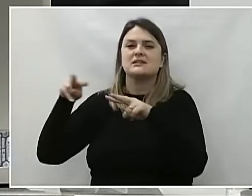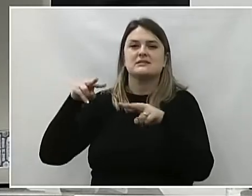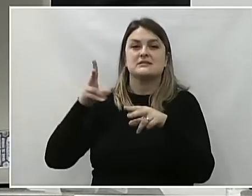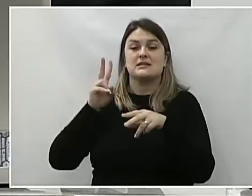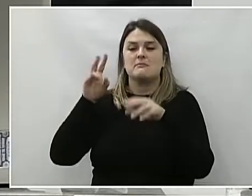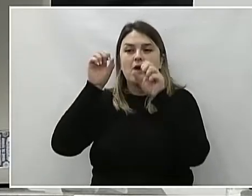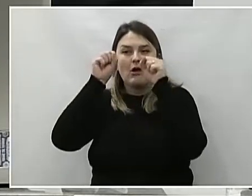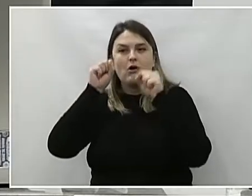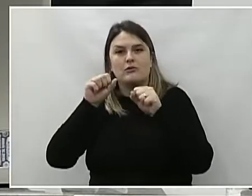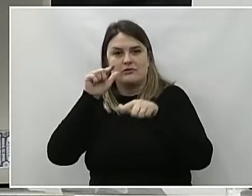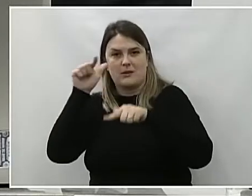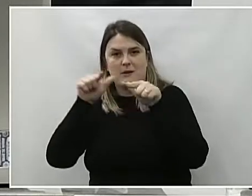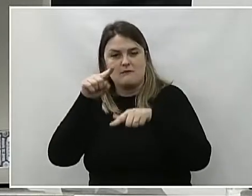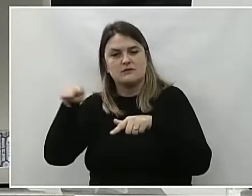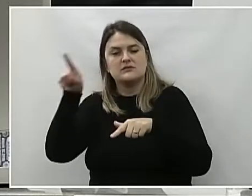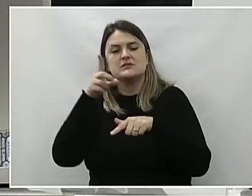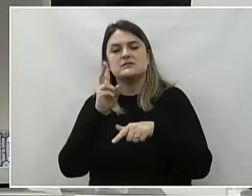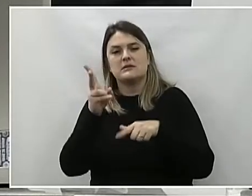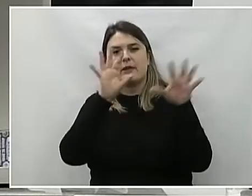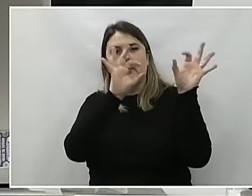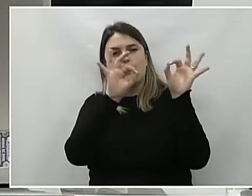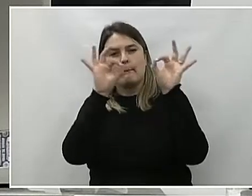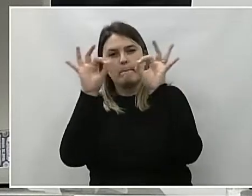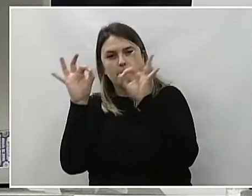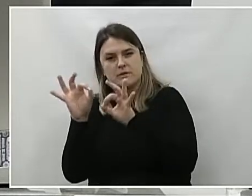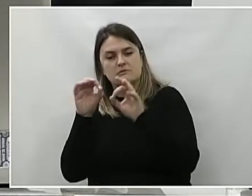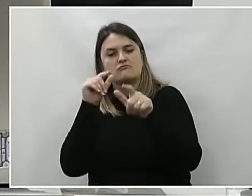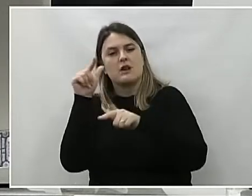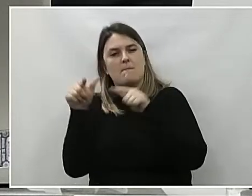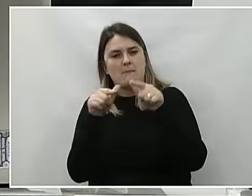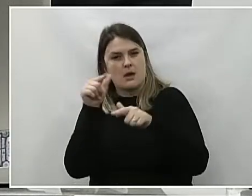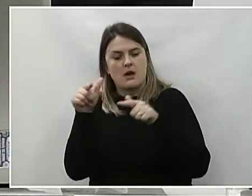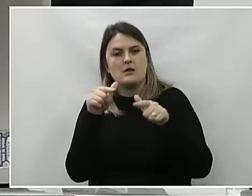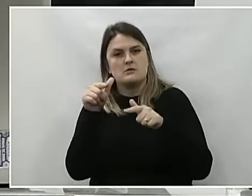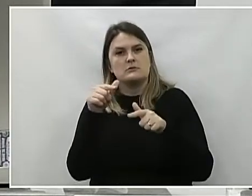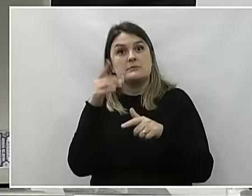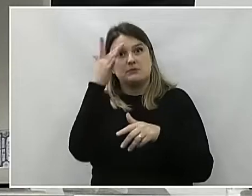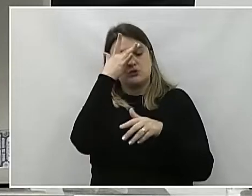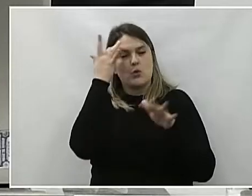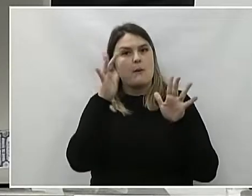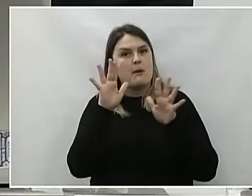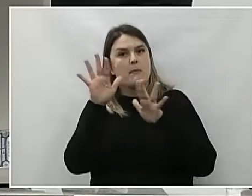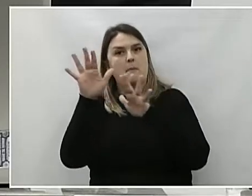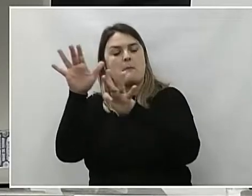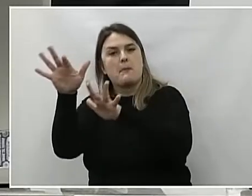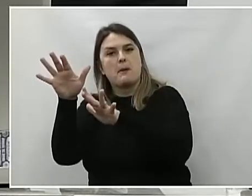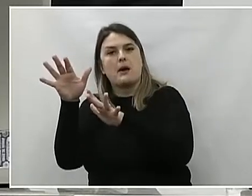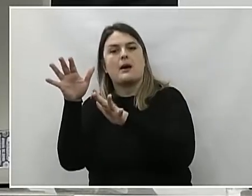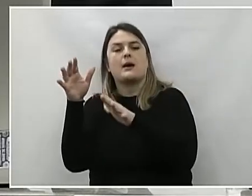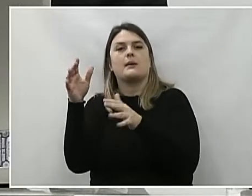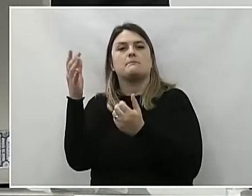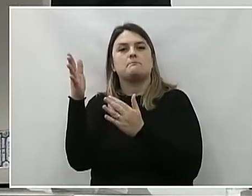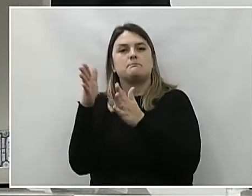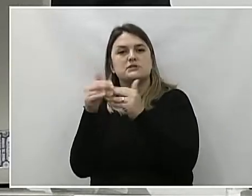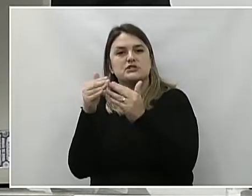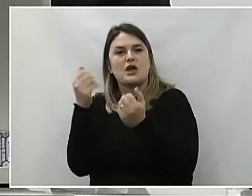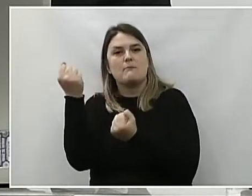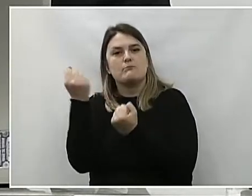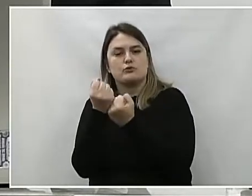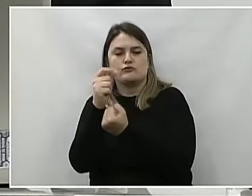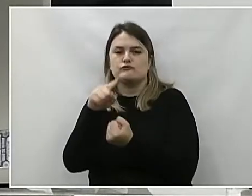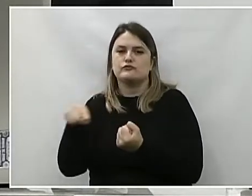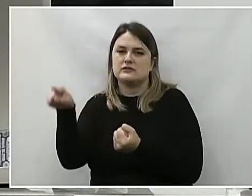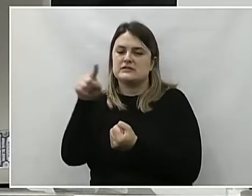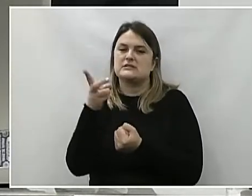e a gente sempre acompanha ali como vai pessoas em busca de uma mão amiga e vocês